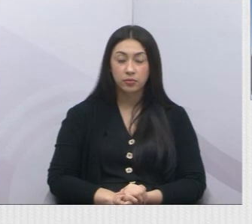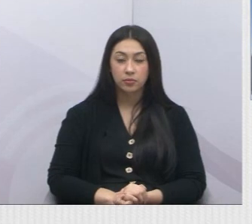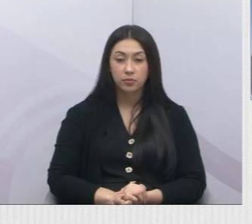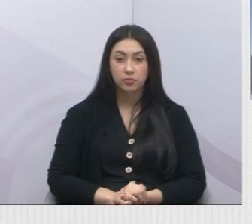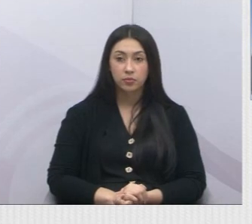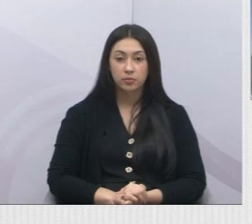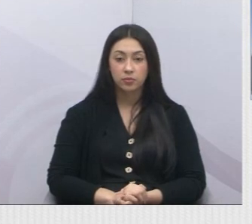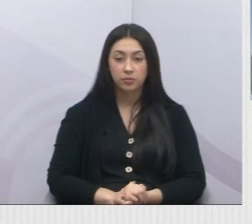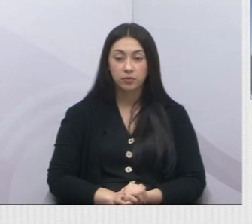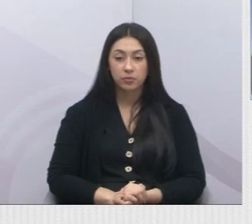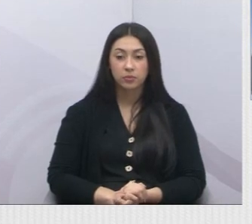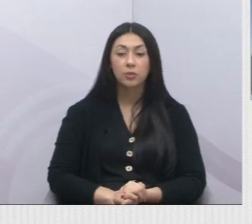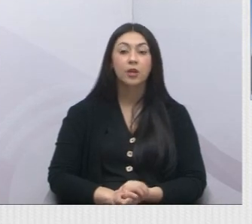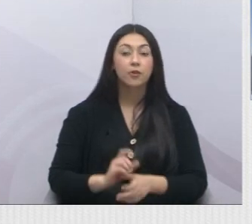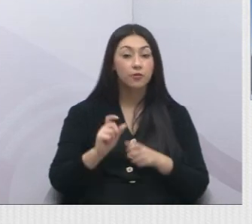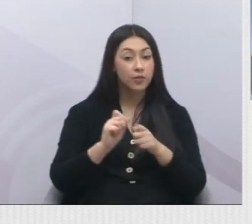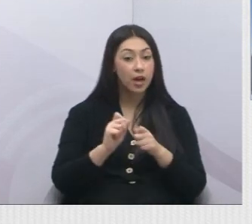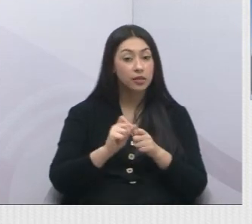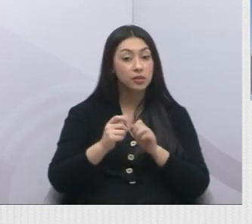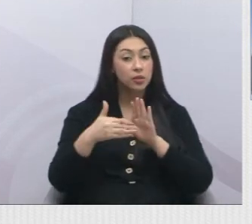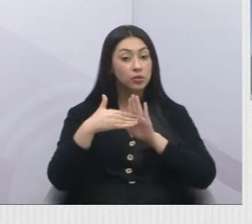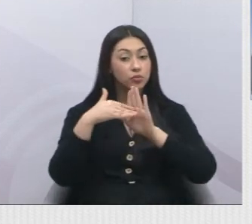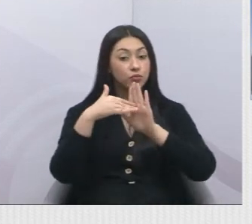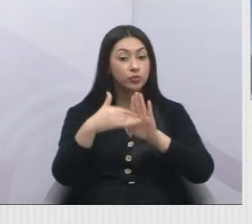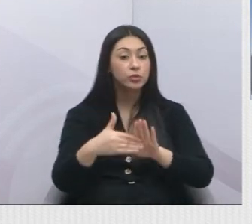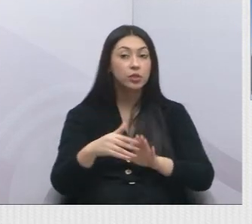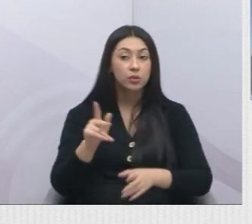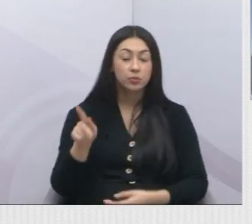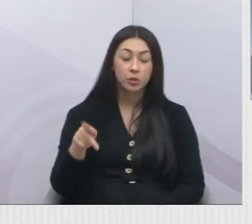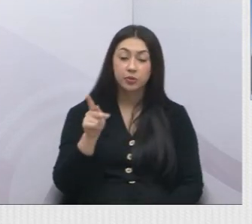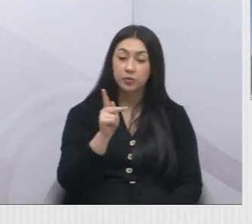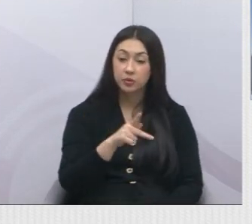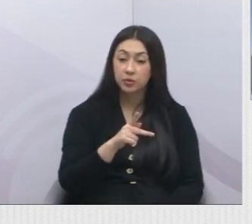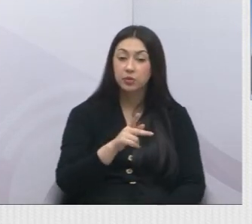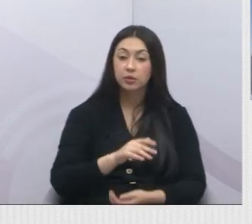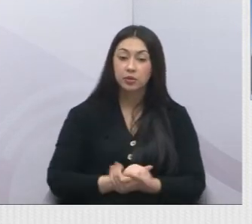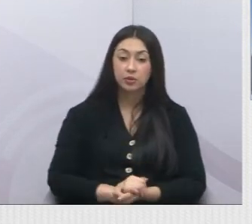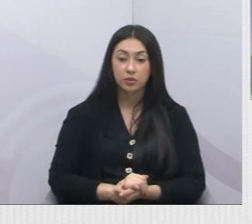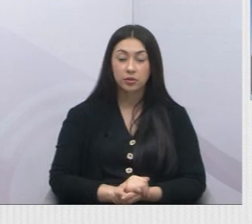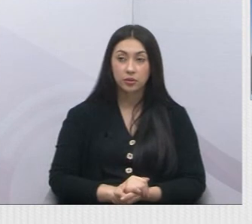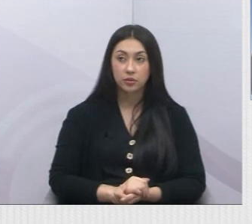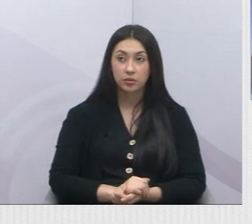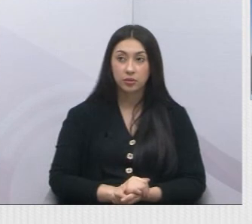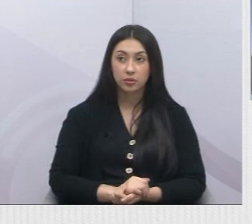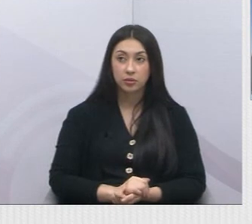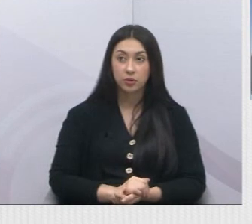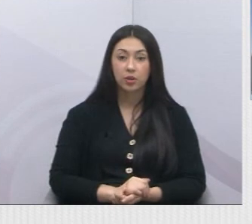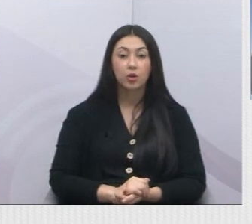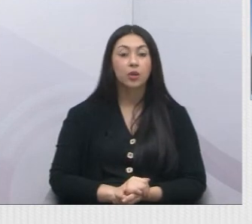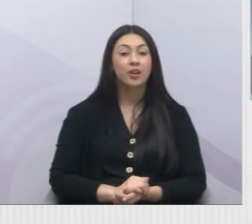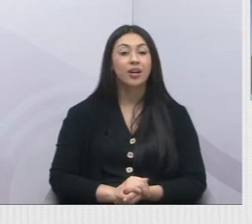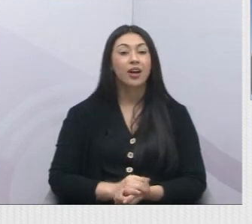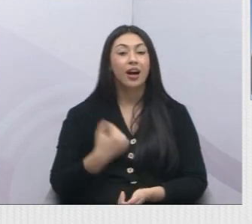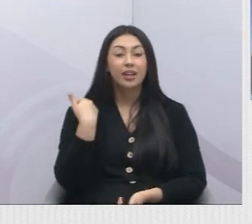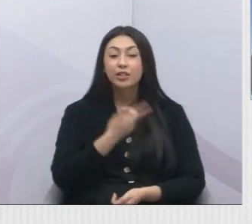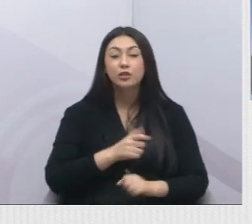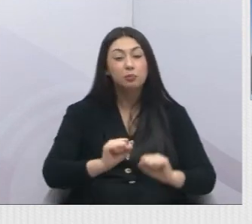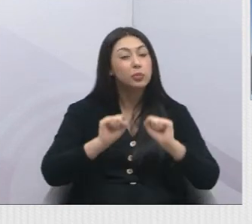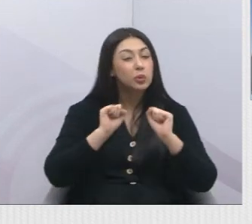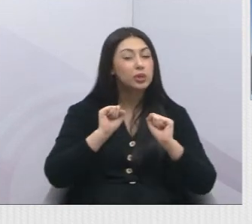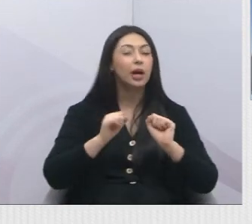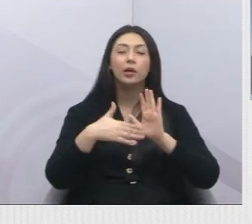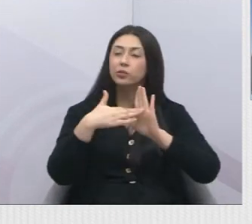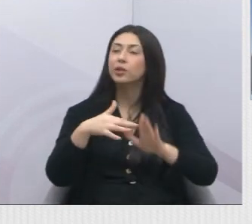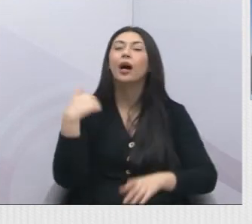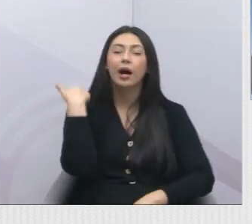estará realizando em prol dos professores, tirando as dúvidas. O que pudermos fazer pelos professores, iremos fazer,